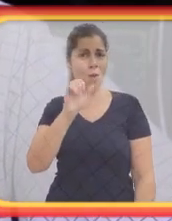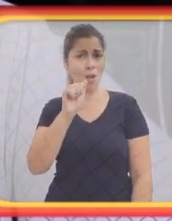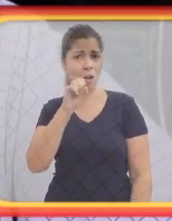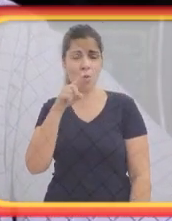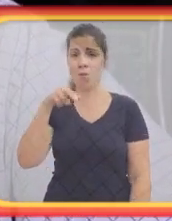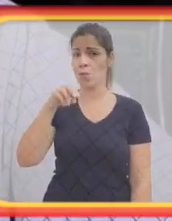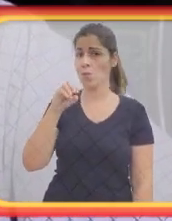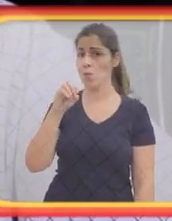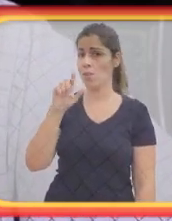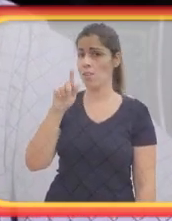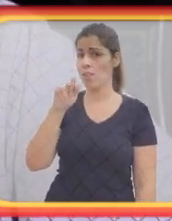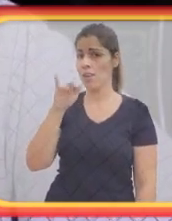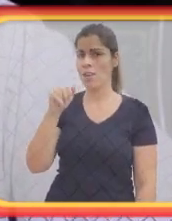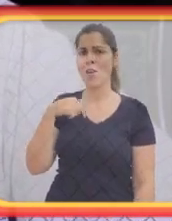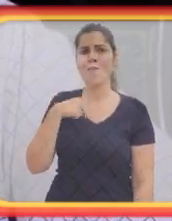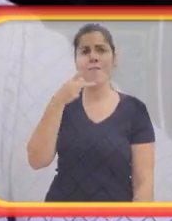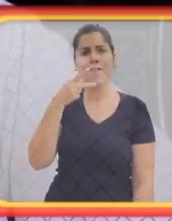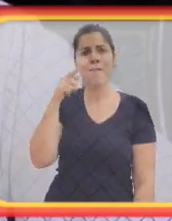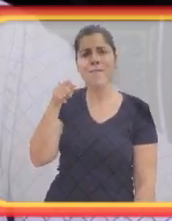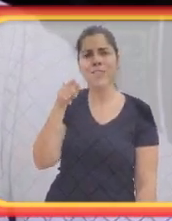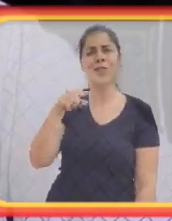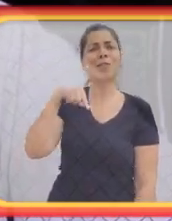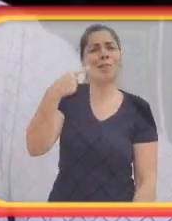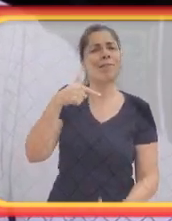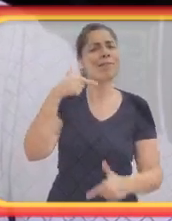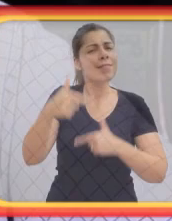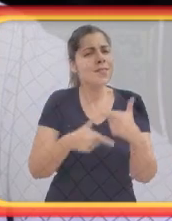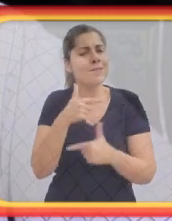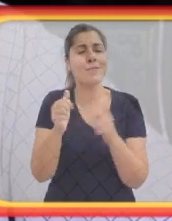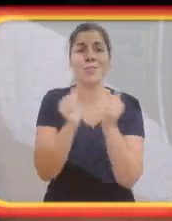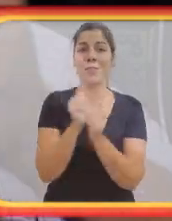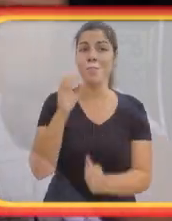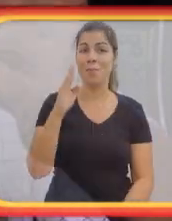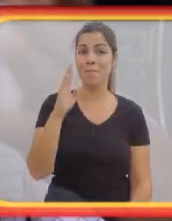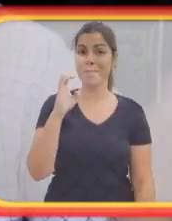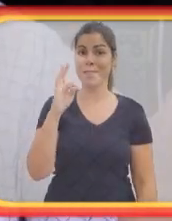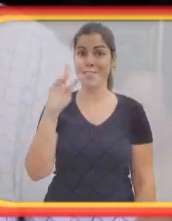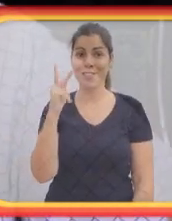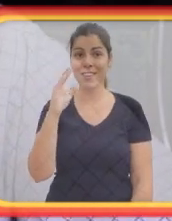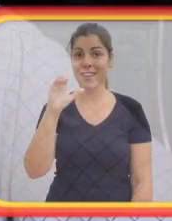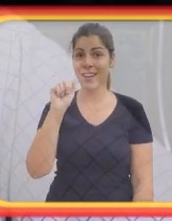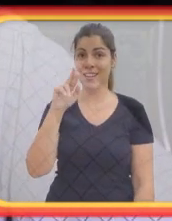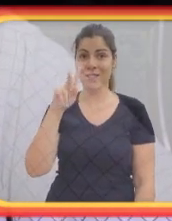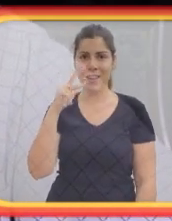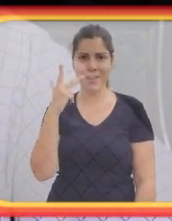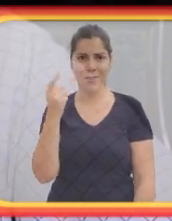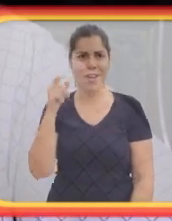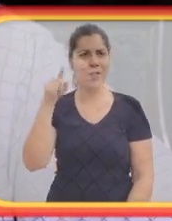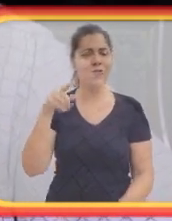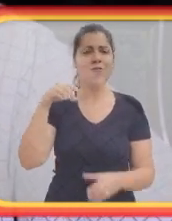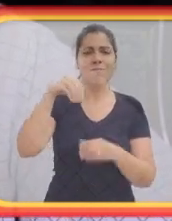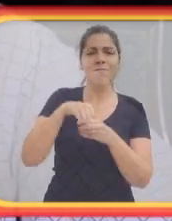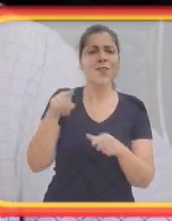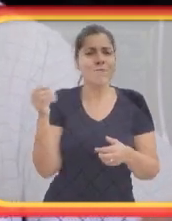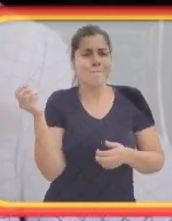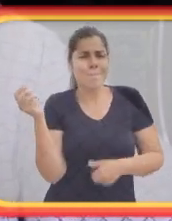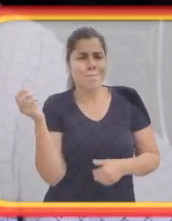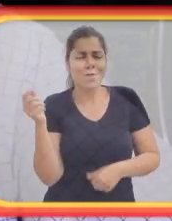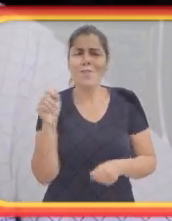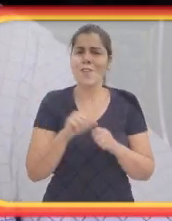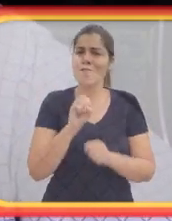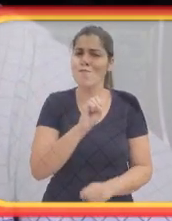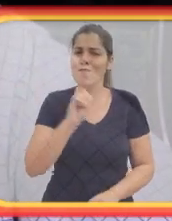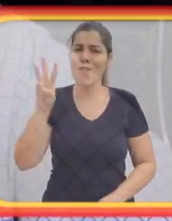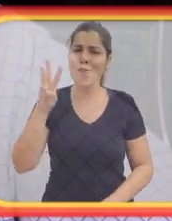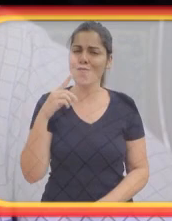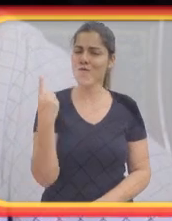ganhava em um mês, em 3 empregos. Agora você vê, comecei a gravar profissionalmente, gravar com o João